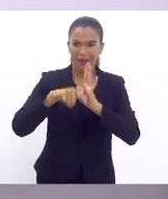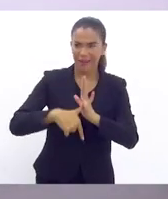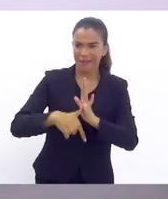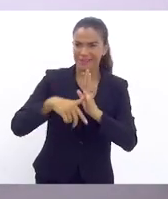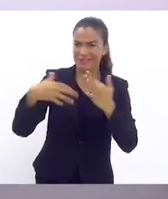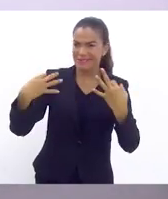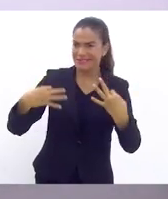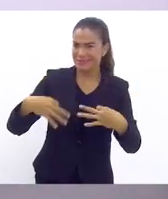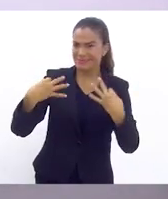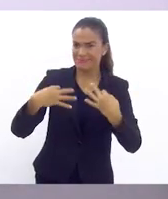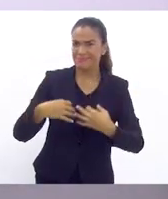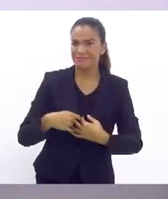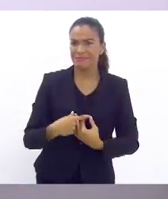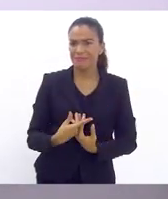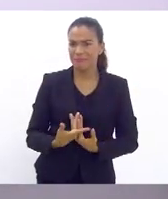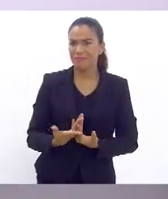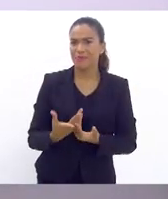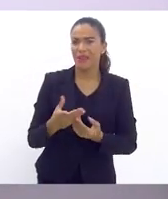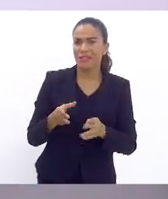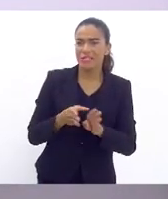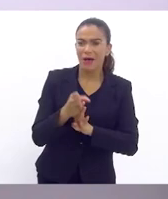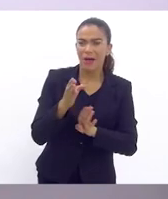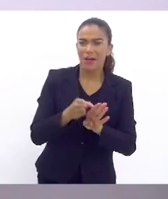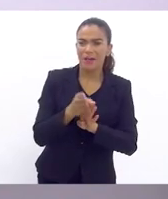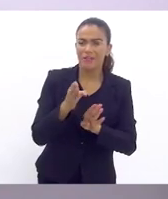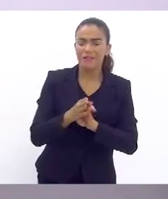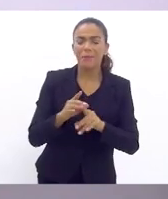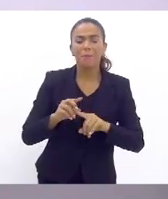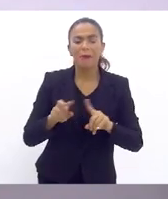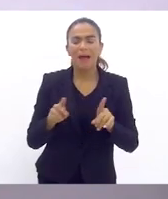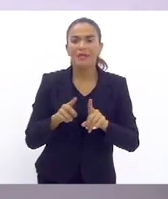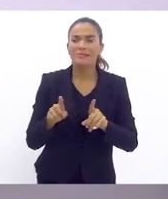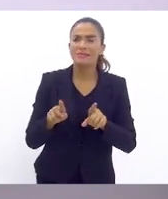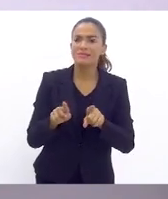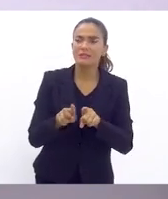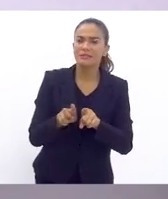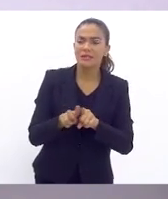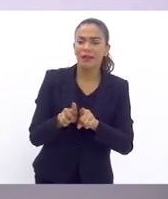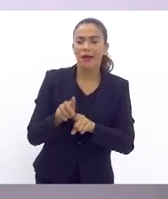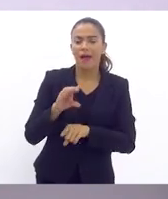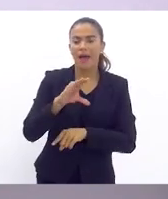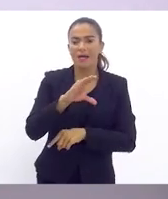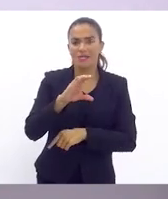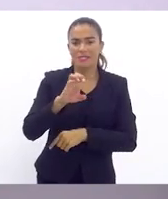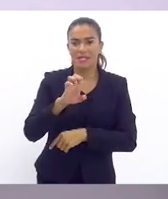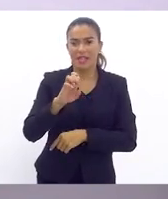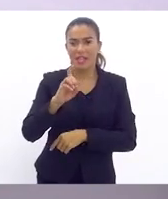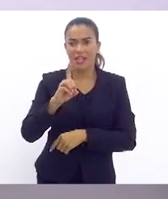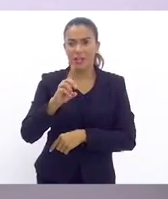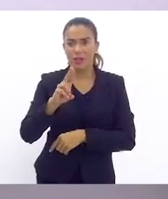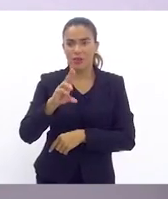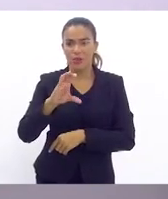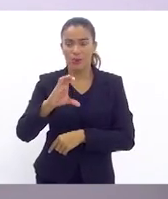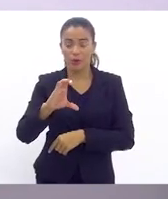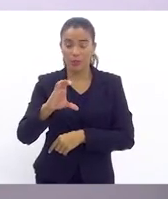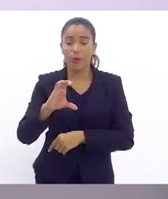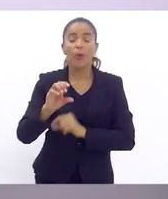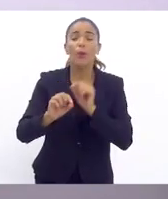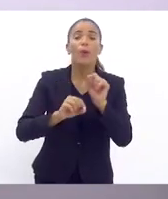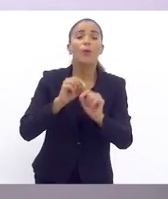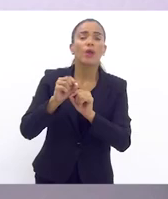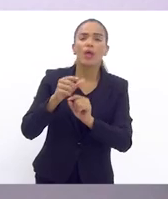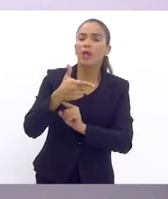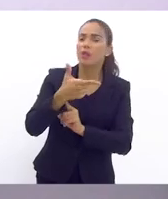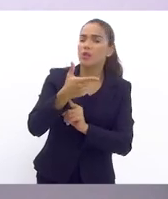nessa de fato nessa orientação mas escutar a Seduc a respeito principalmente de dois fatores o primeiro